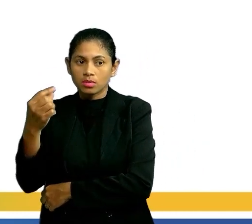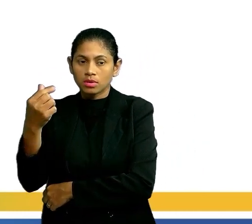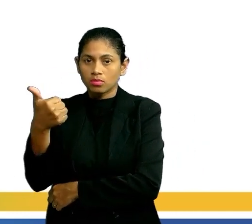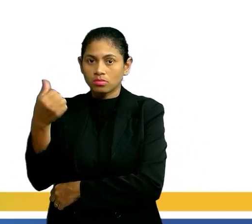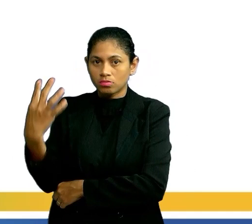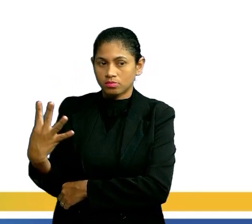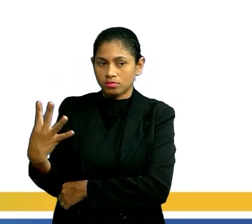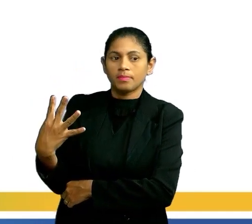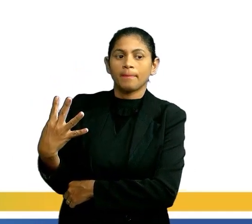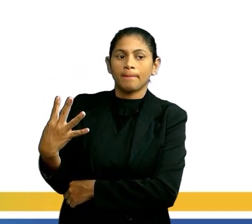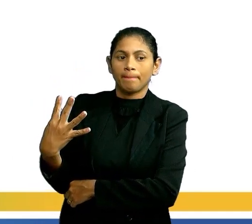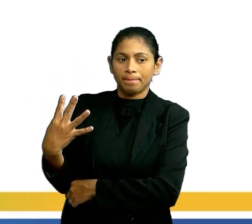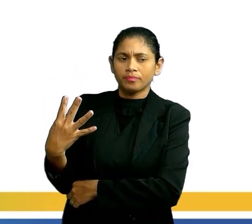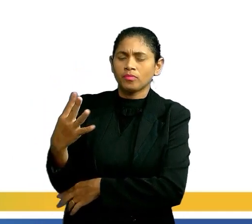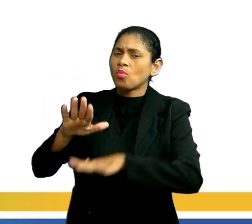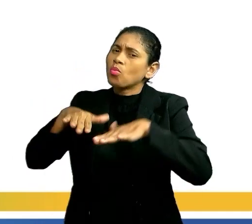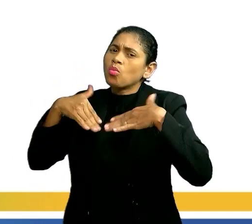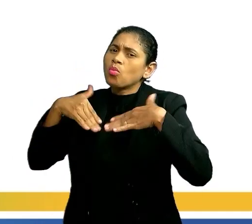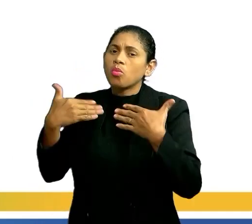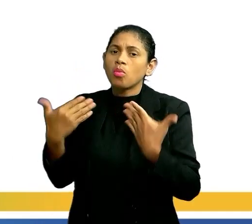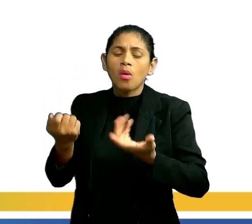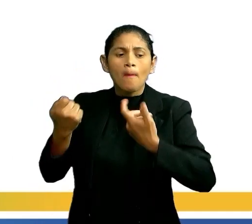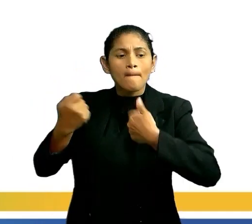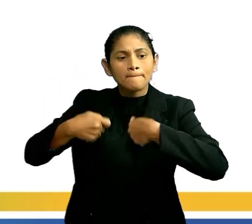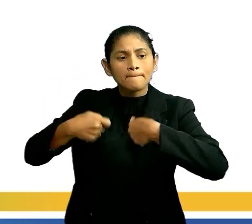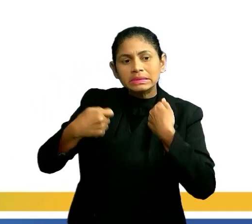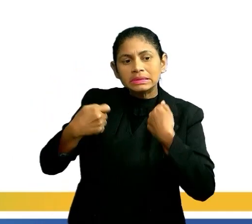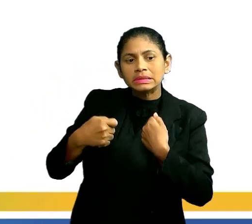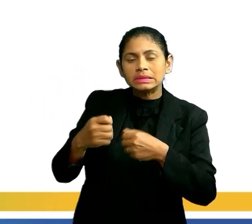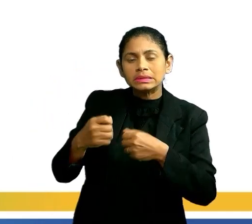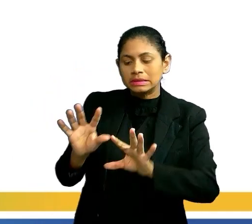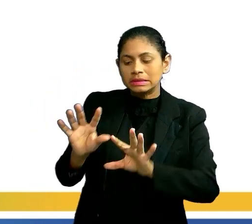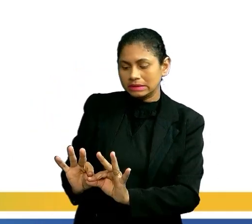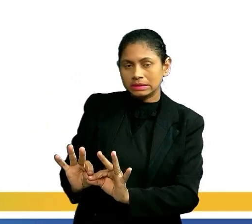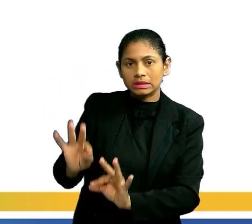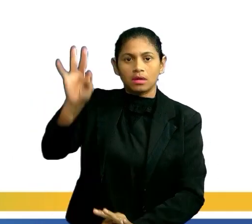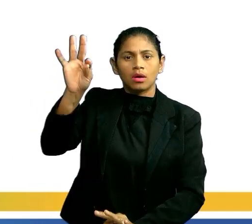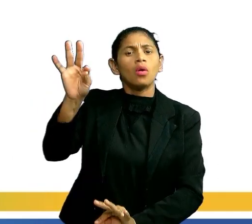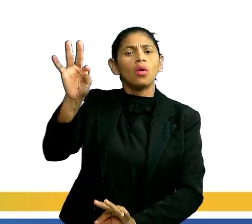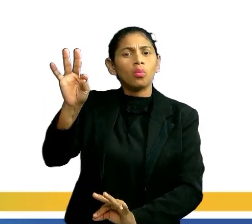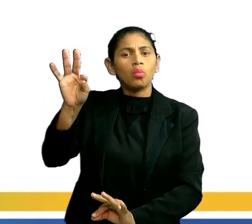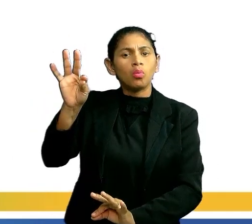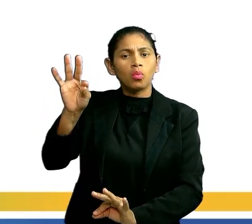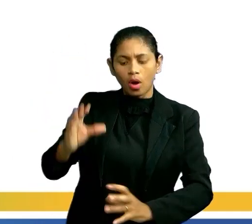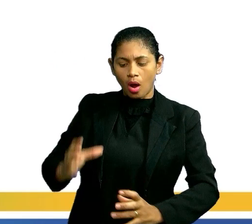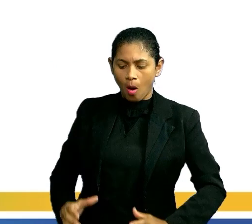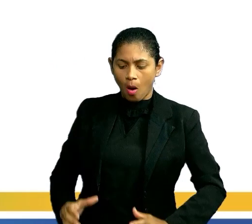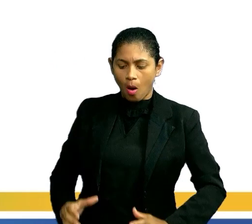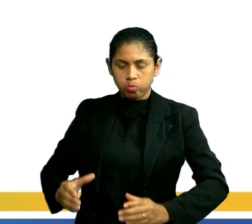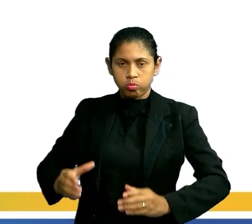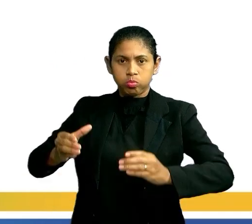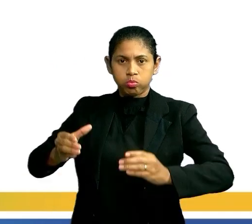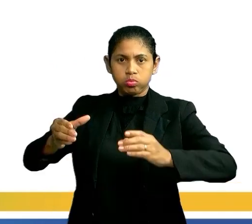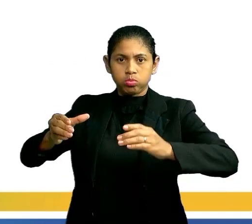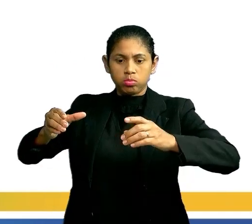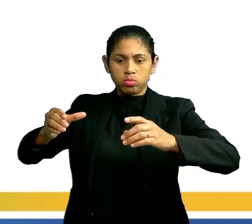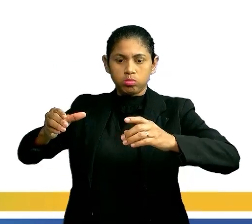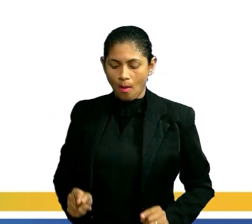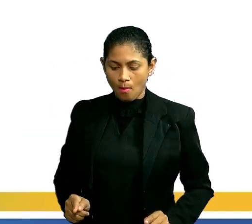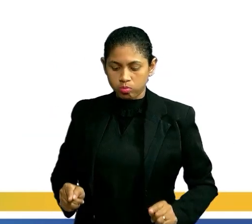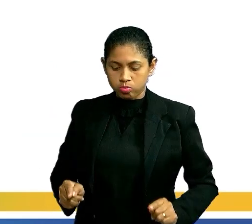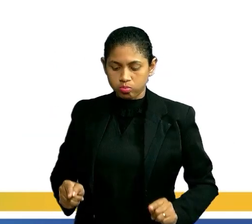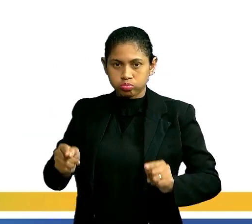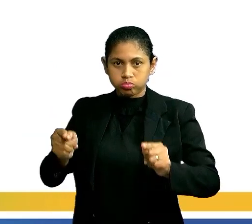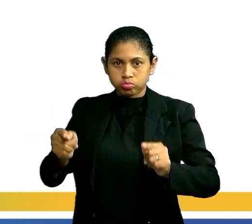aqui. Sabemos que a área total é dada na questão. Concorda comigo? Aqui, ó. Portanto, a área total